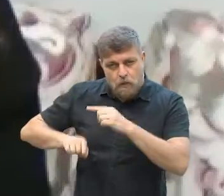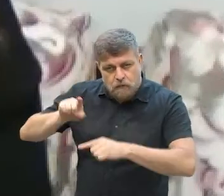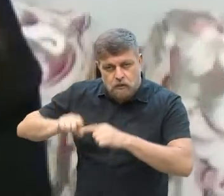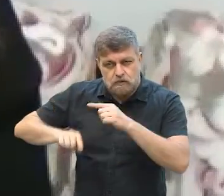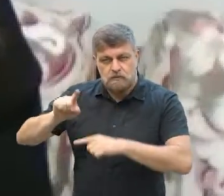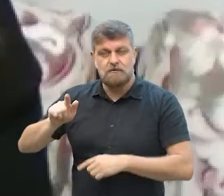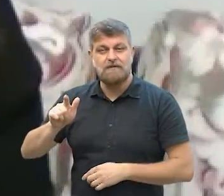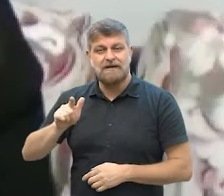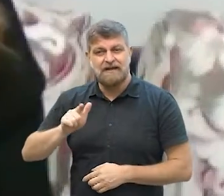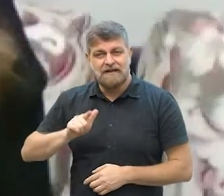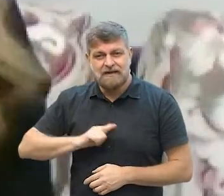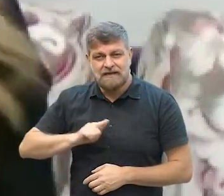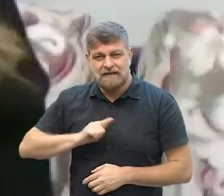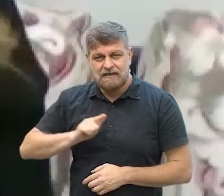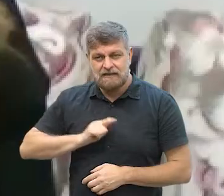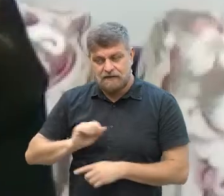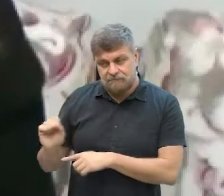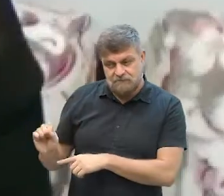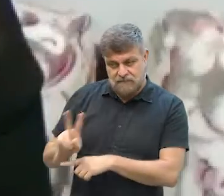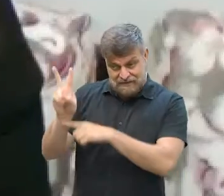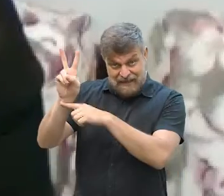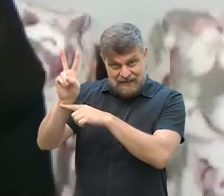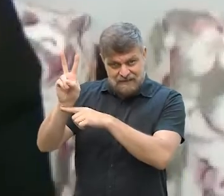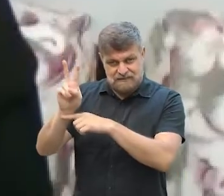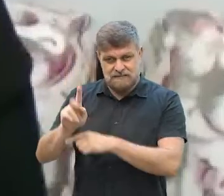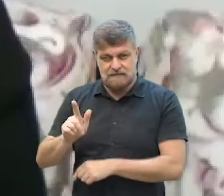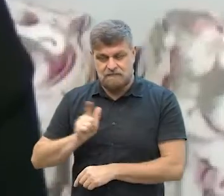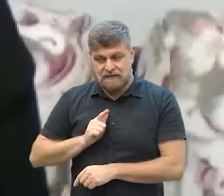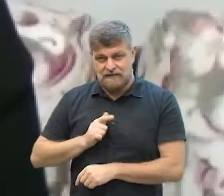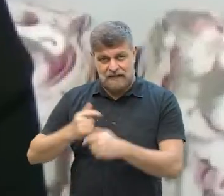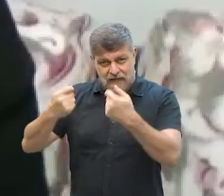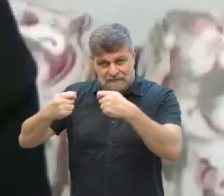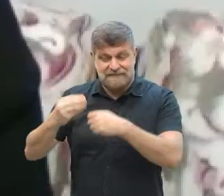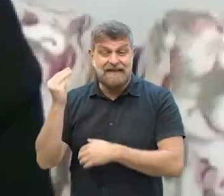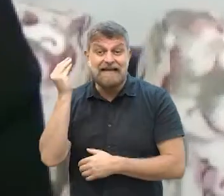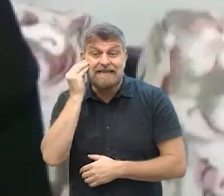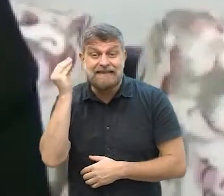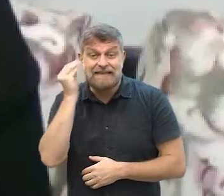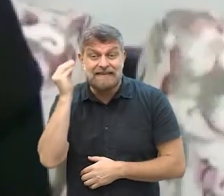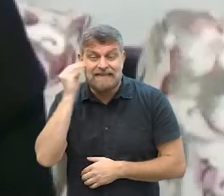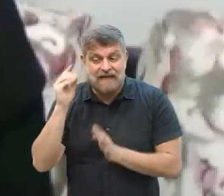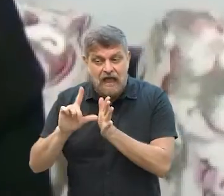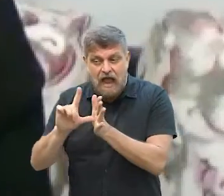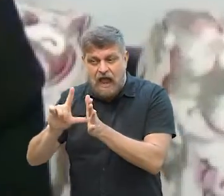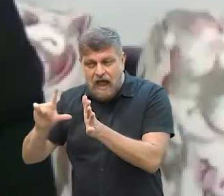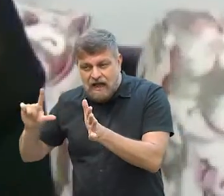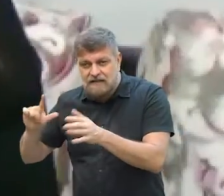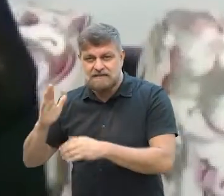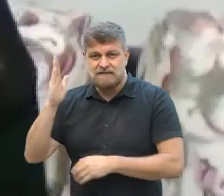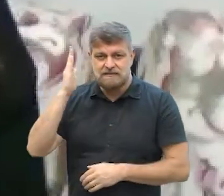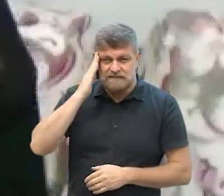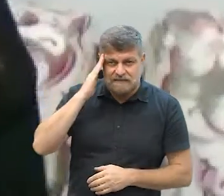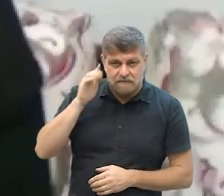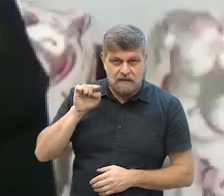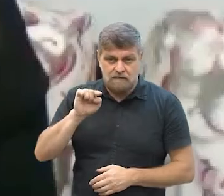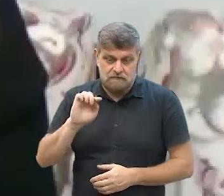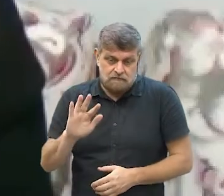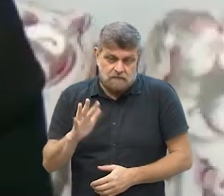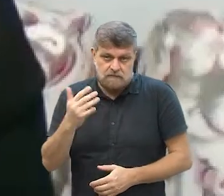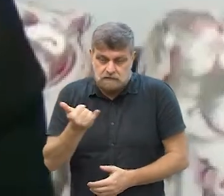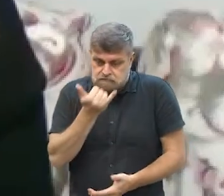tem muitas vantagens, só que a gente precisa realizar alguns testes para verificar se ele não pode